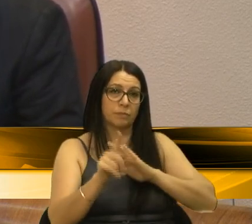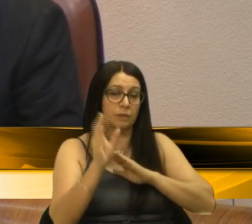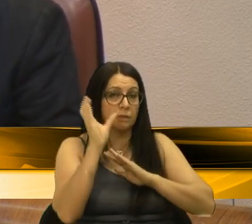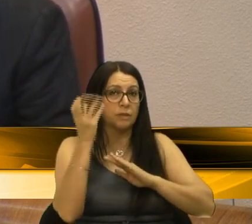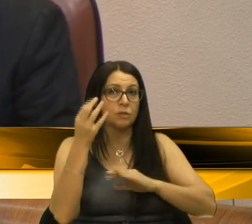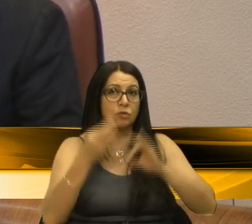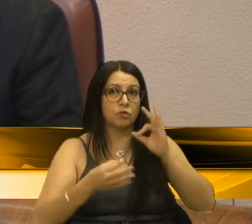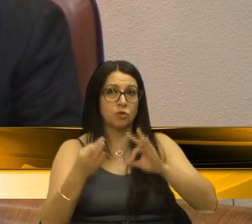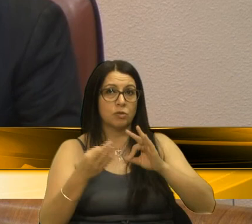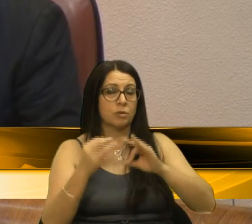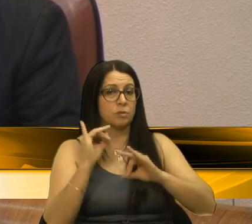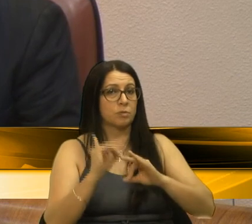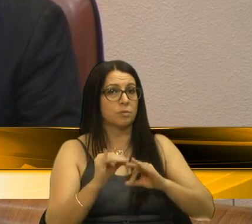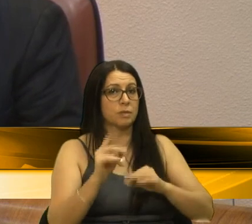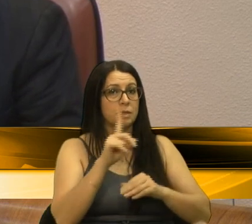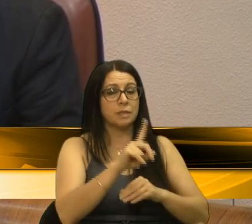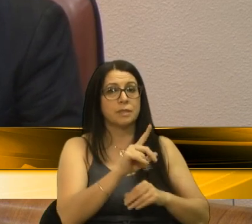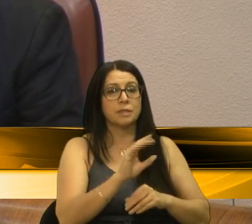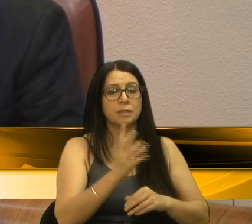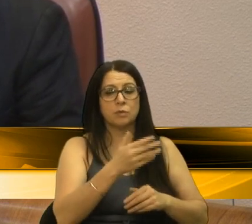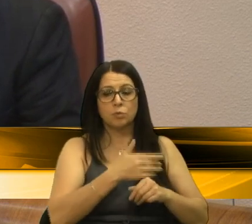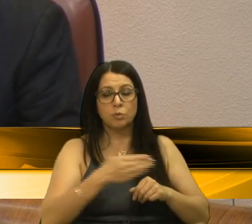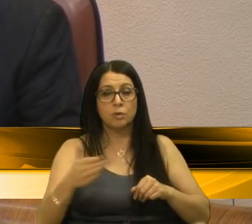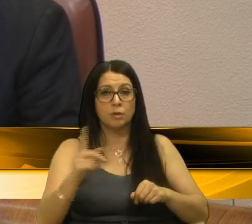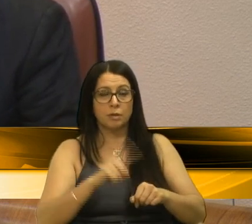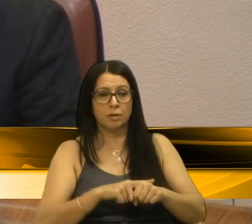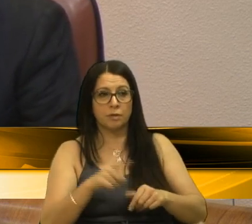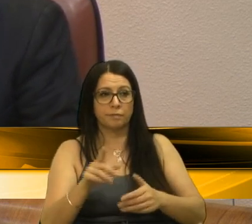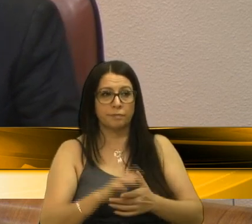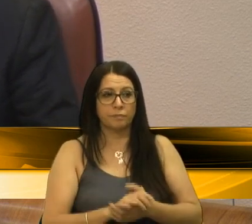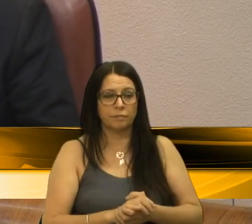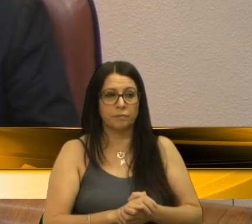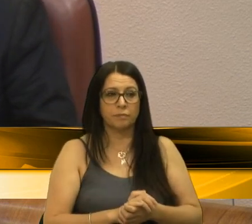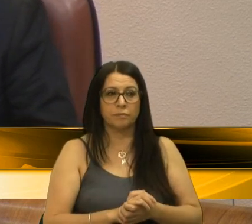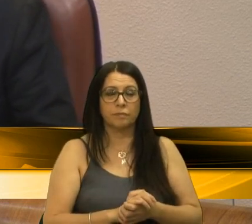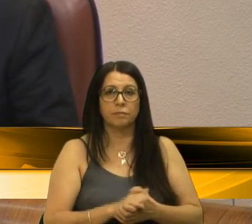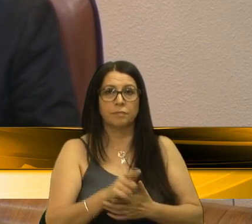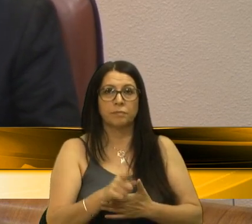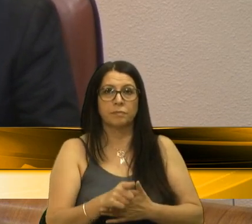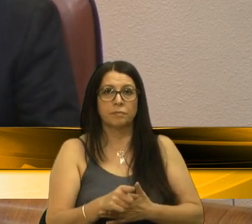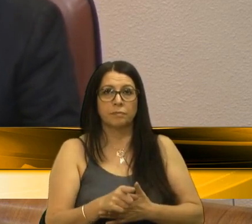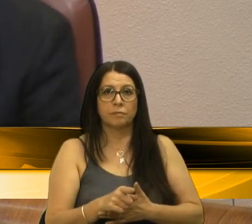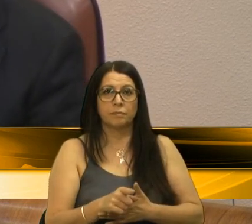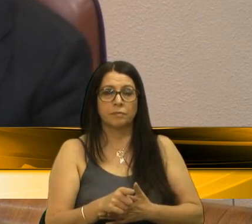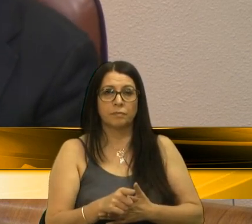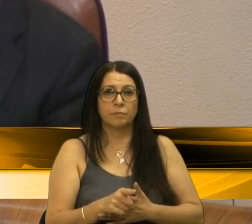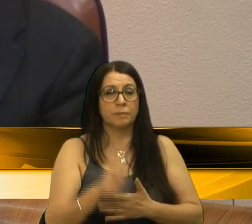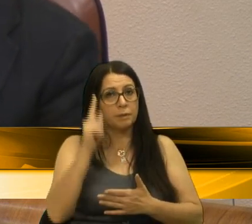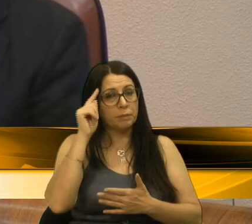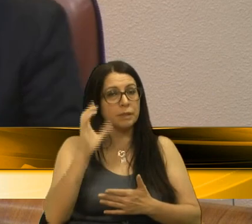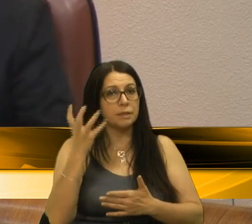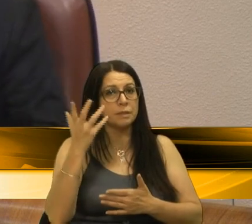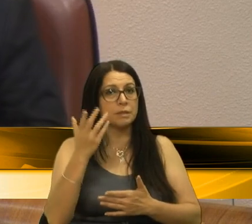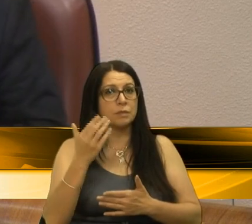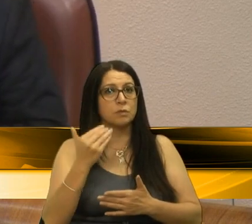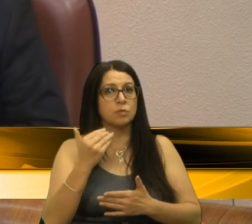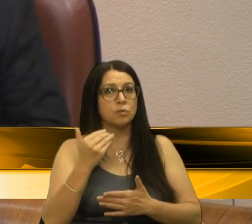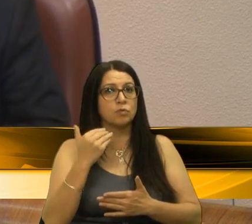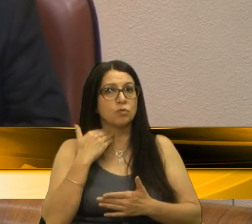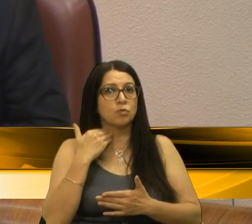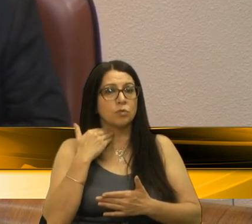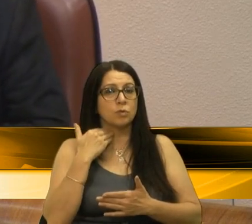judicial, se extrapolado aquele prazo, considerando a interrupção causada pela decisão do juízo